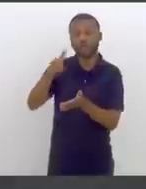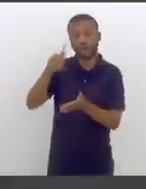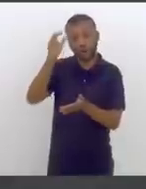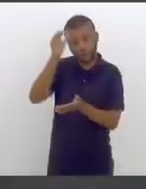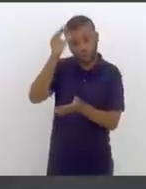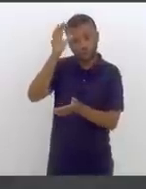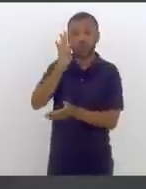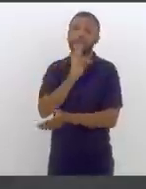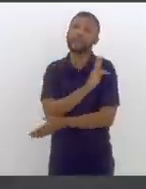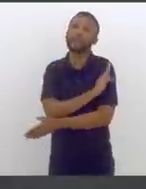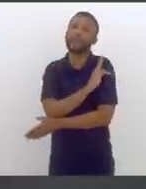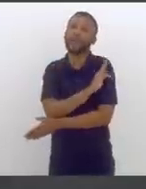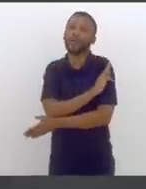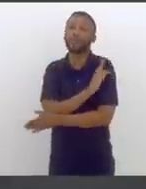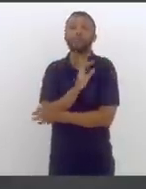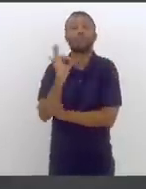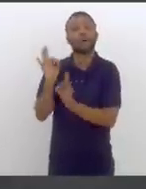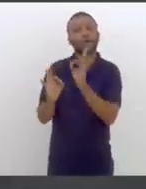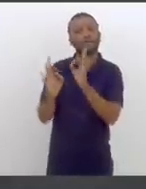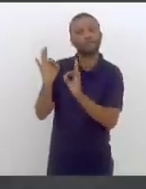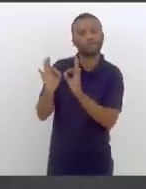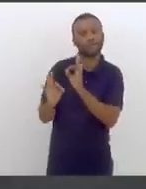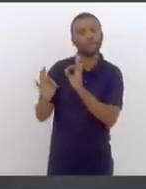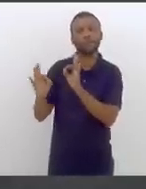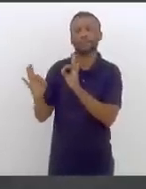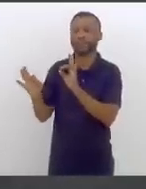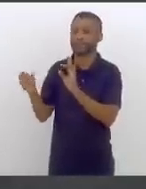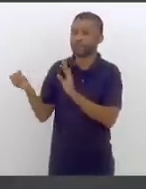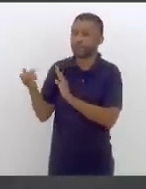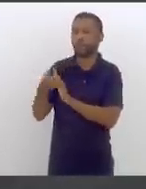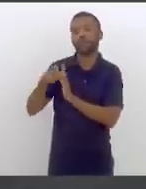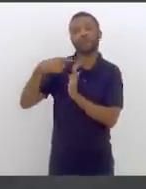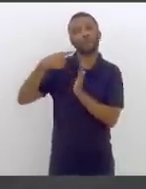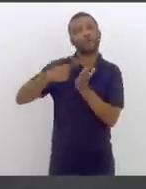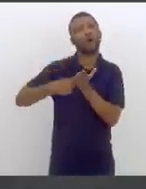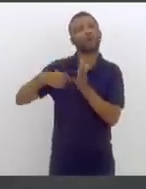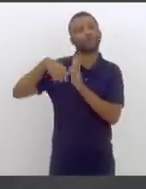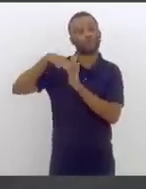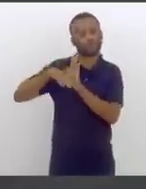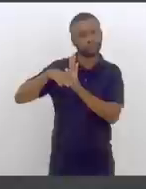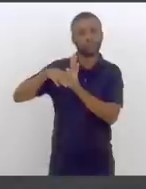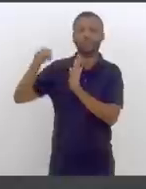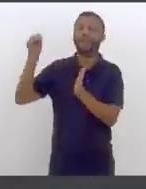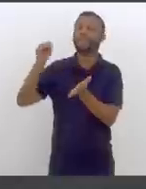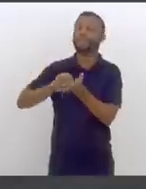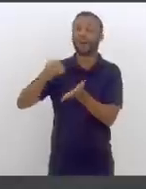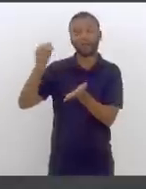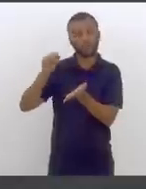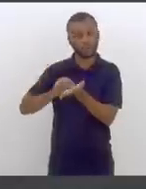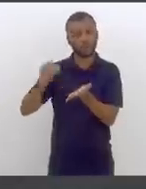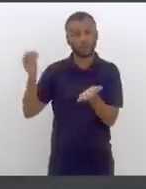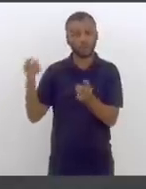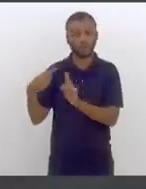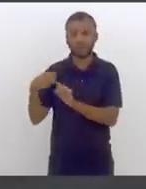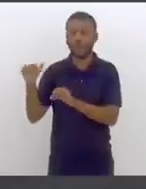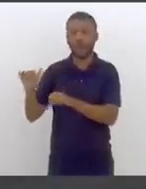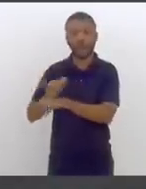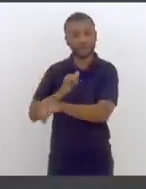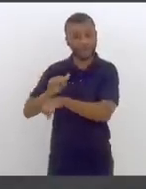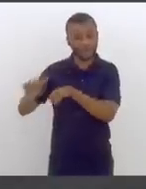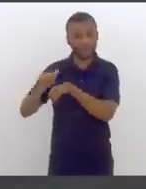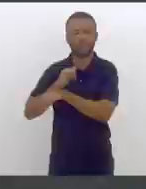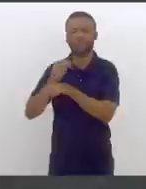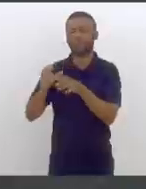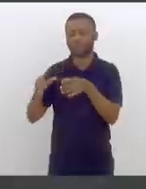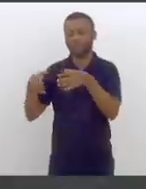técnico para fazer esse novo código de ética é que eu acho que está faltando porque a estratégia da